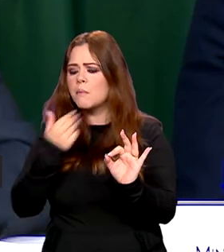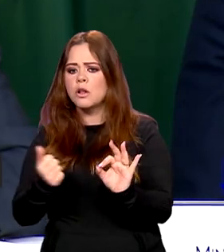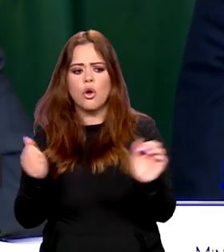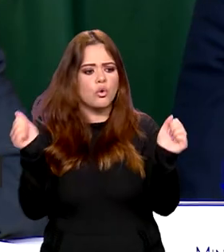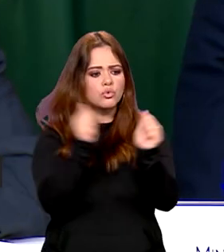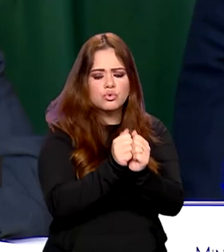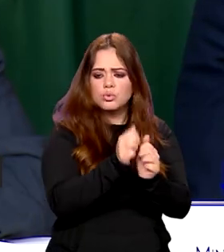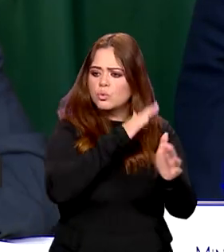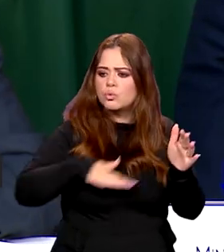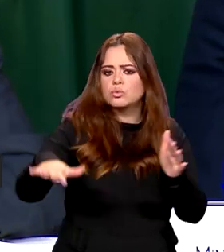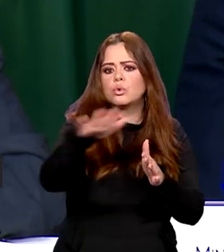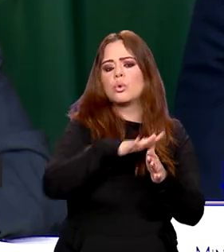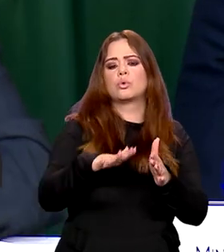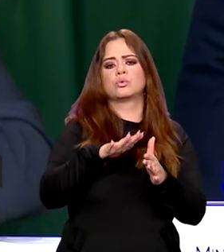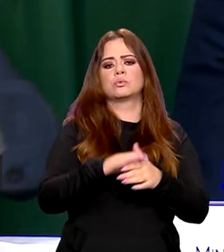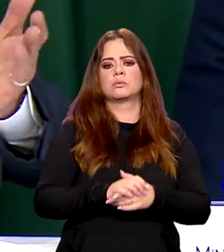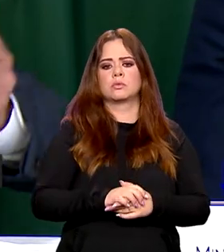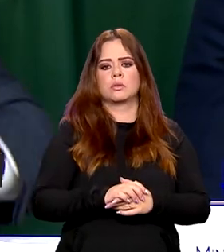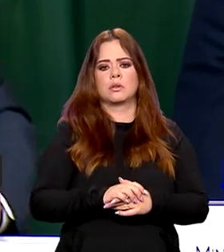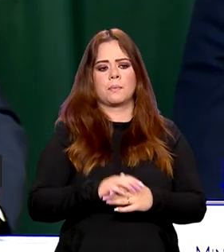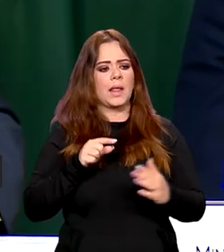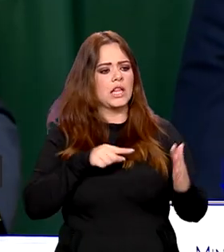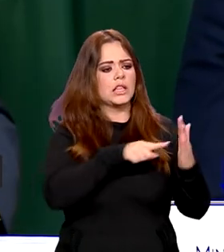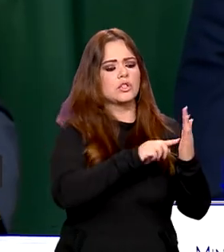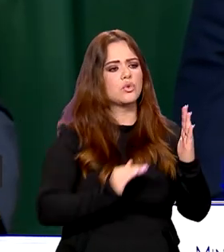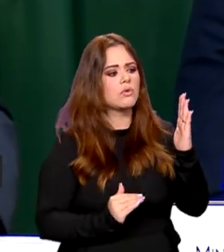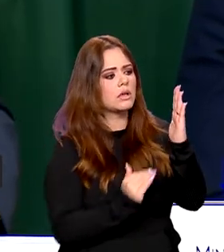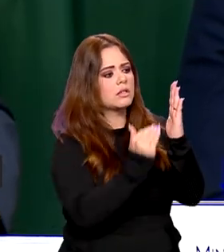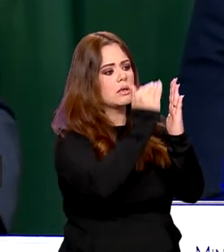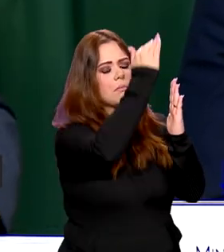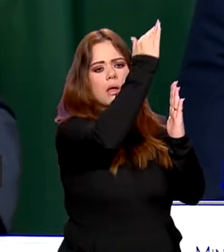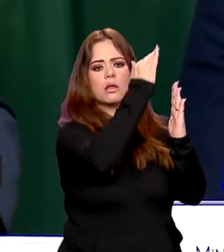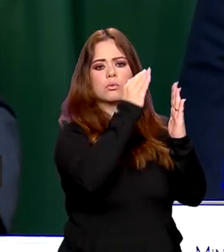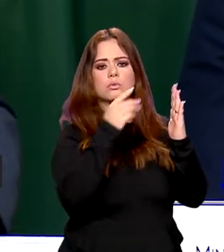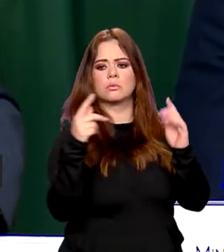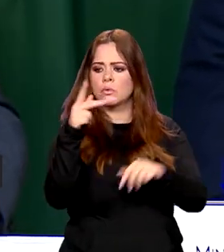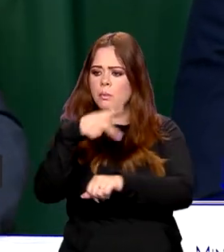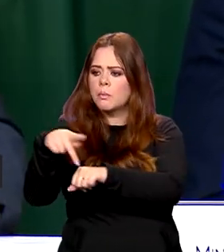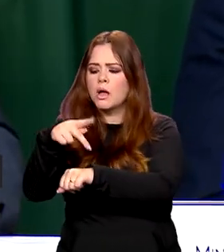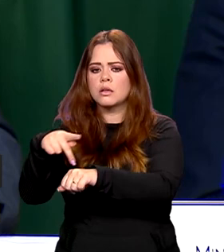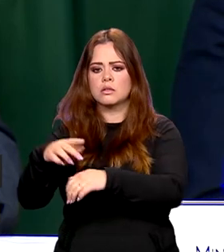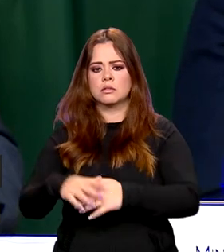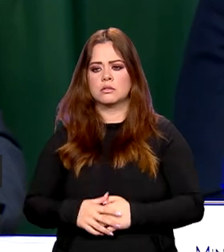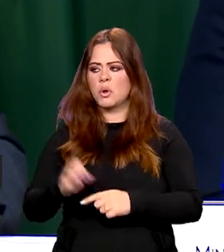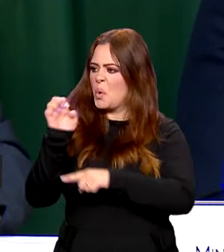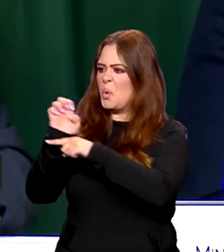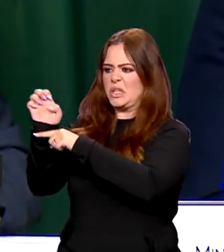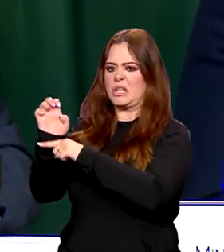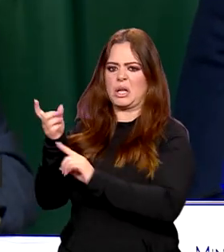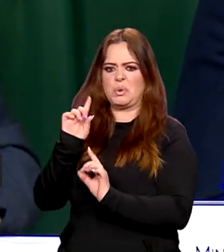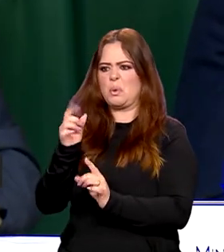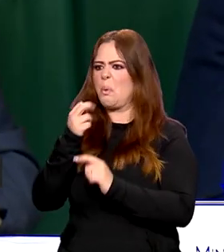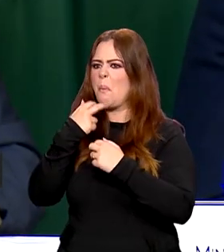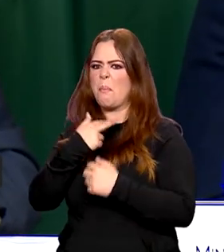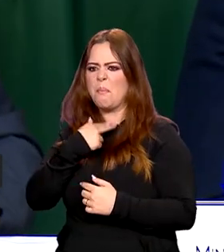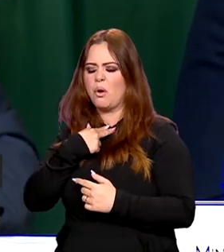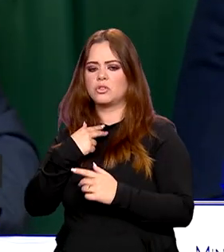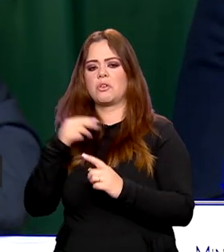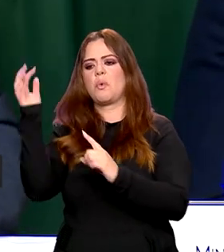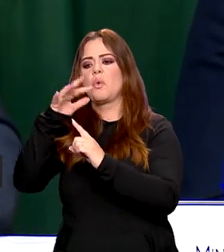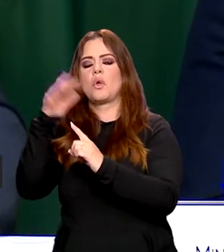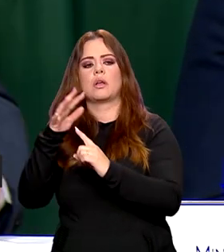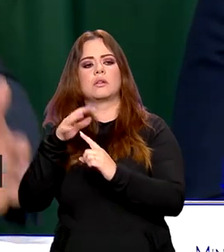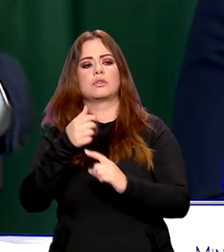poder dirigir, induzir o crescimento econômico do país. O Estado não pode se meter. Quando houve a crise